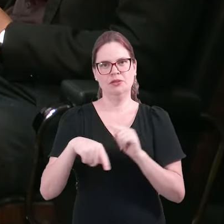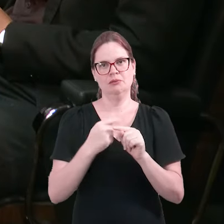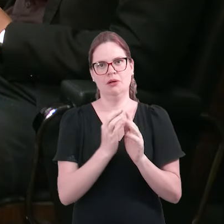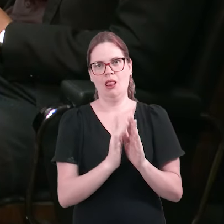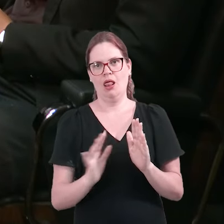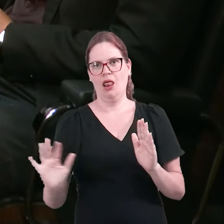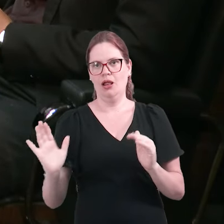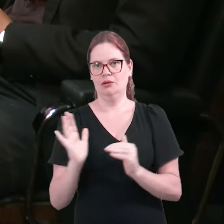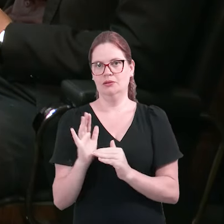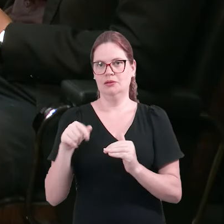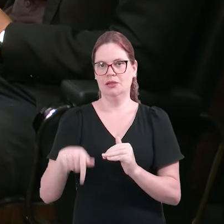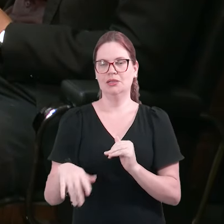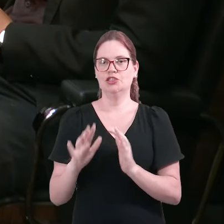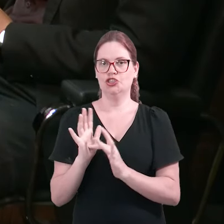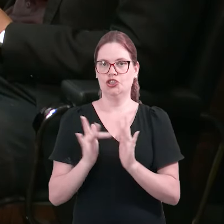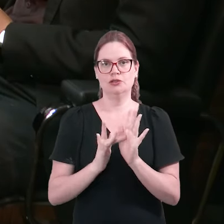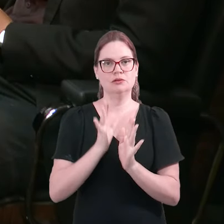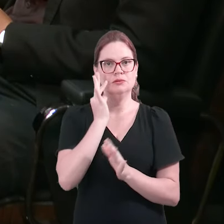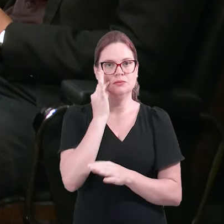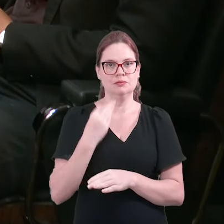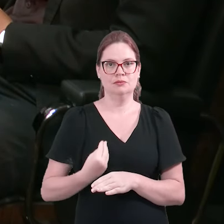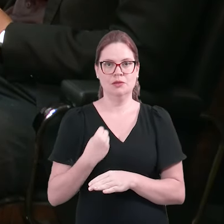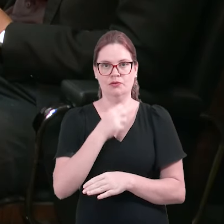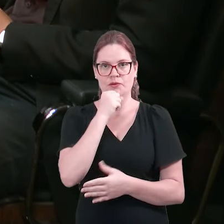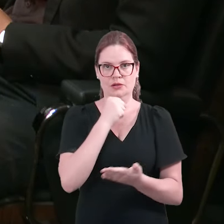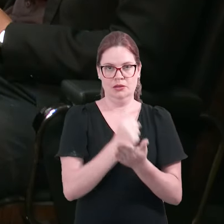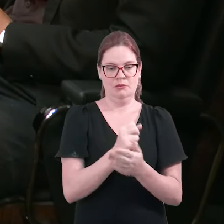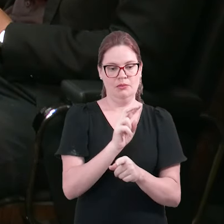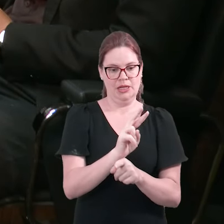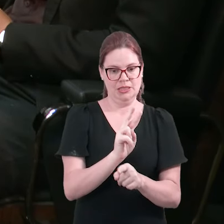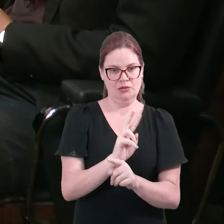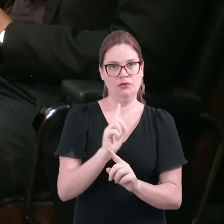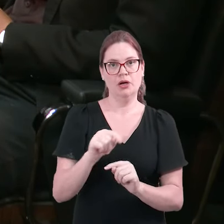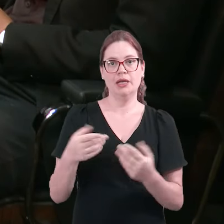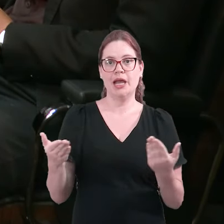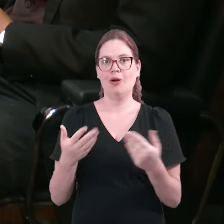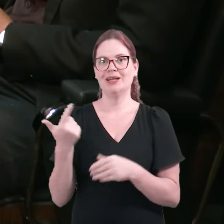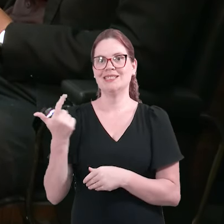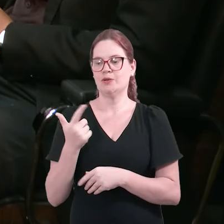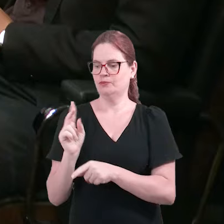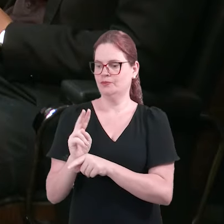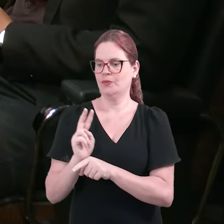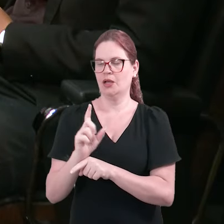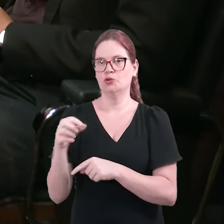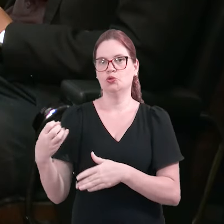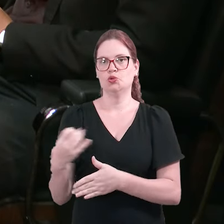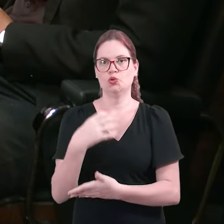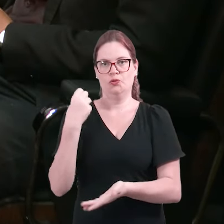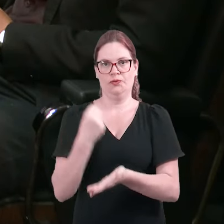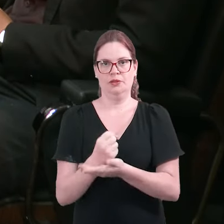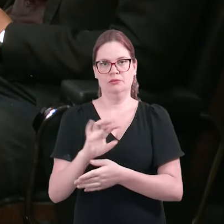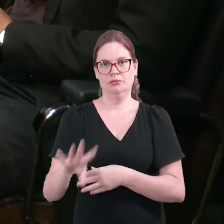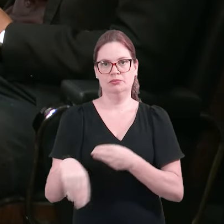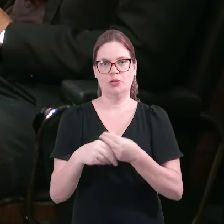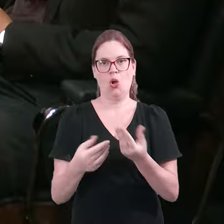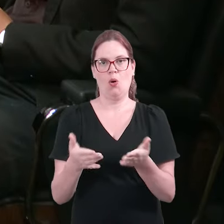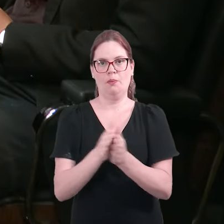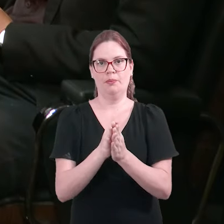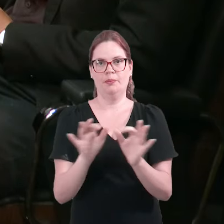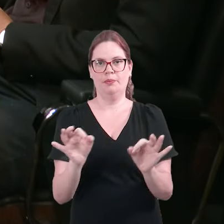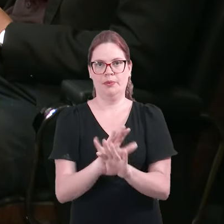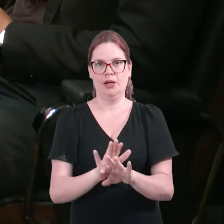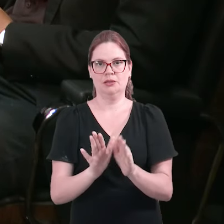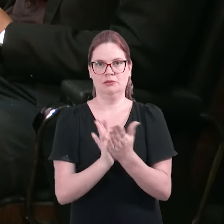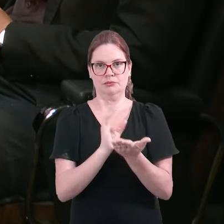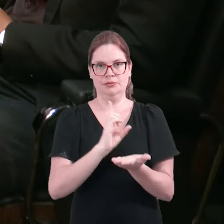chegar ali no ministério de Jesus, que é do Velho Testamento, e a segunda preservação que nós vamos ver agora na parte do